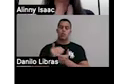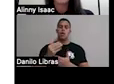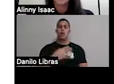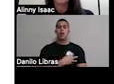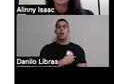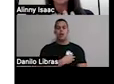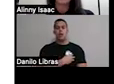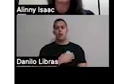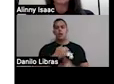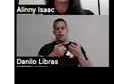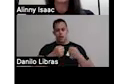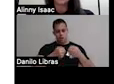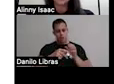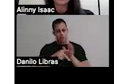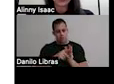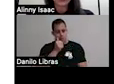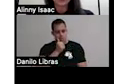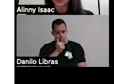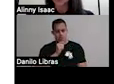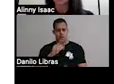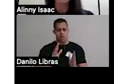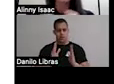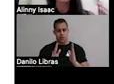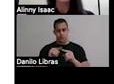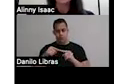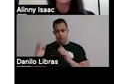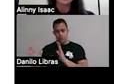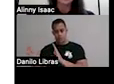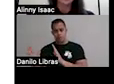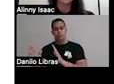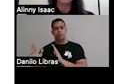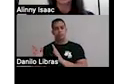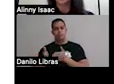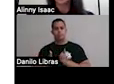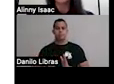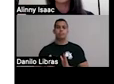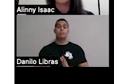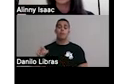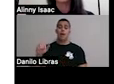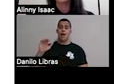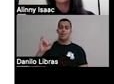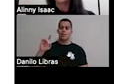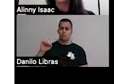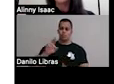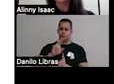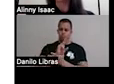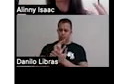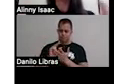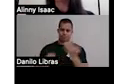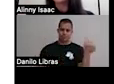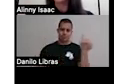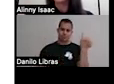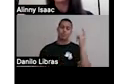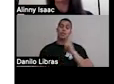materno no período, né, pós-natal, ali durante o período de aleitamento. Dentre esses ácidos graxos essenciais, temos essas